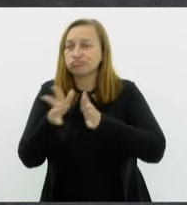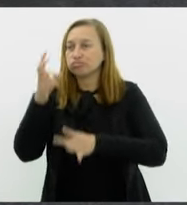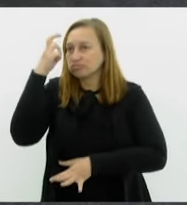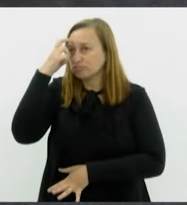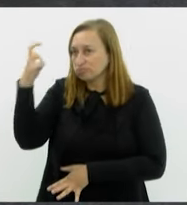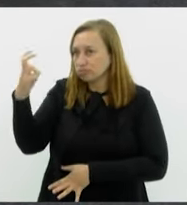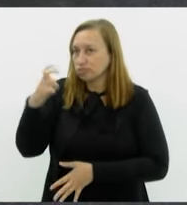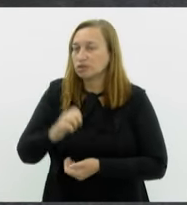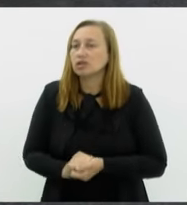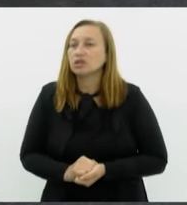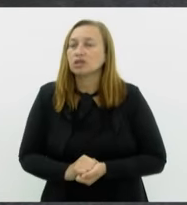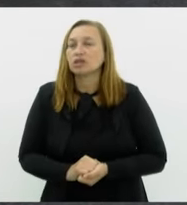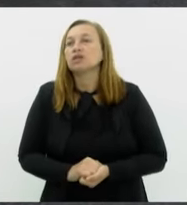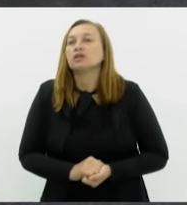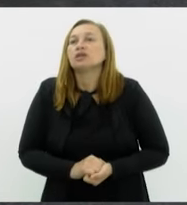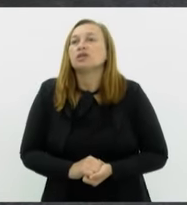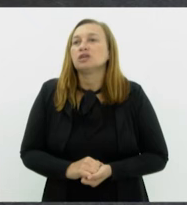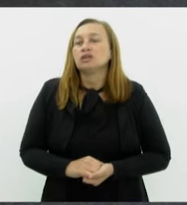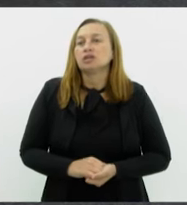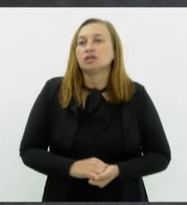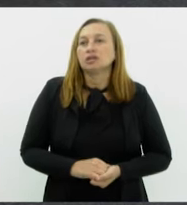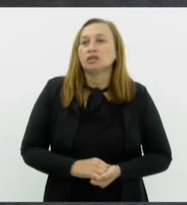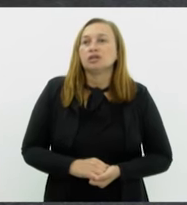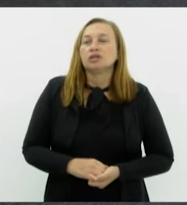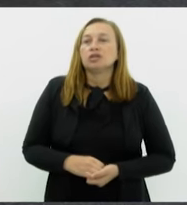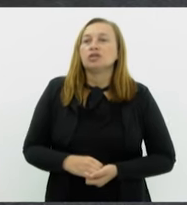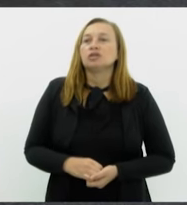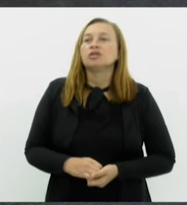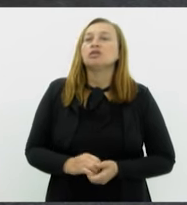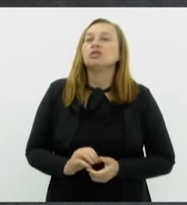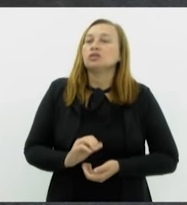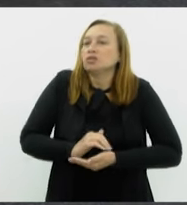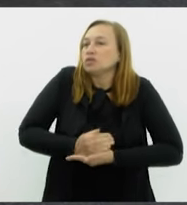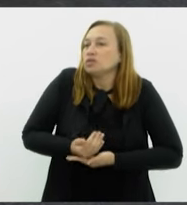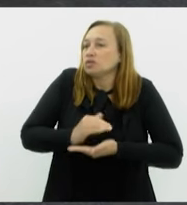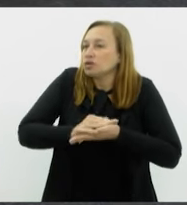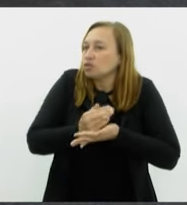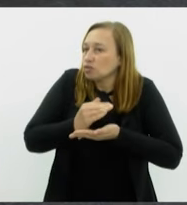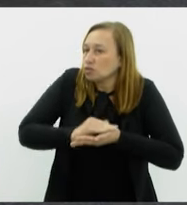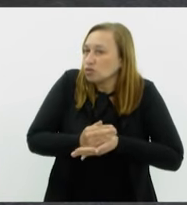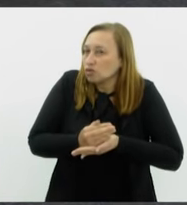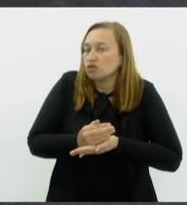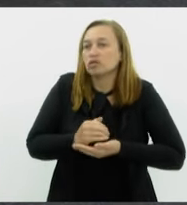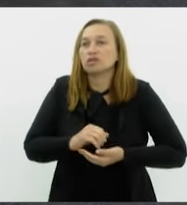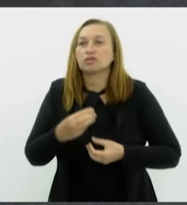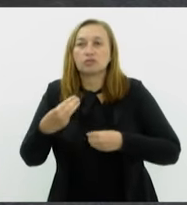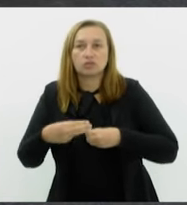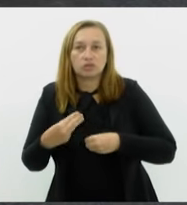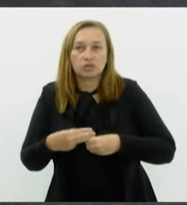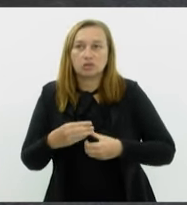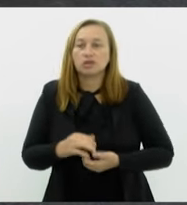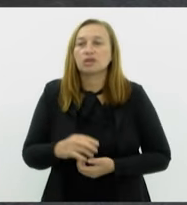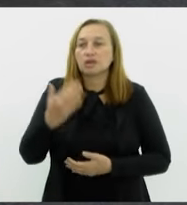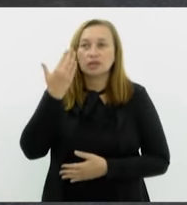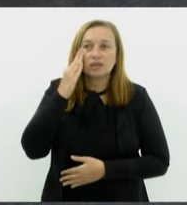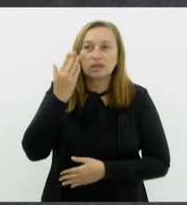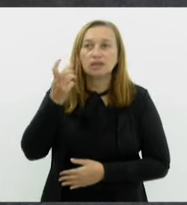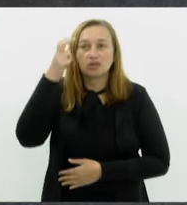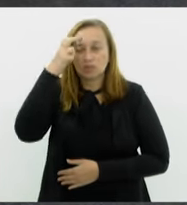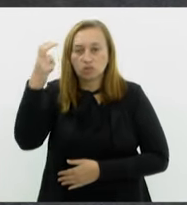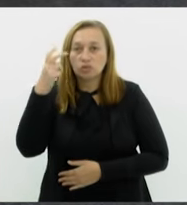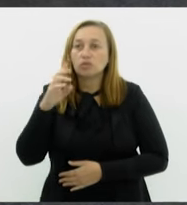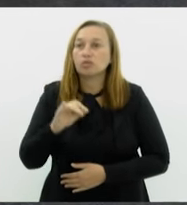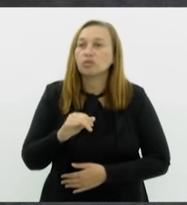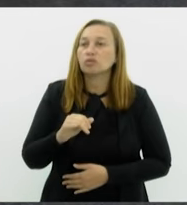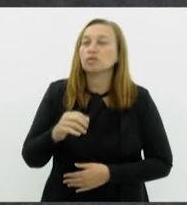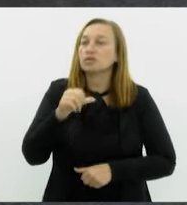tem uma incidência positiva na comunidade de Rio das Ostras, que compreende a cultura como um